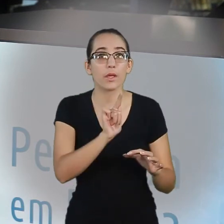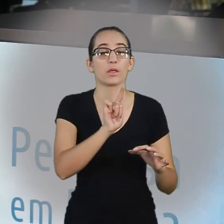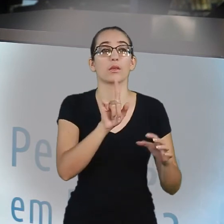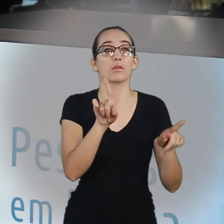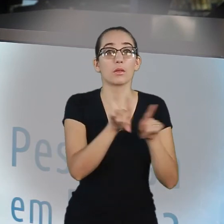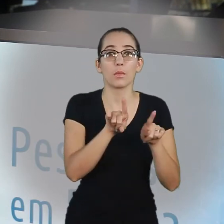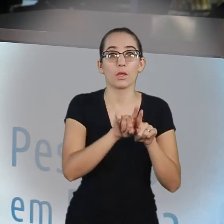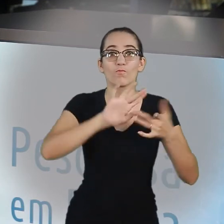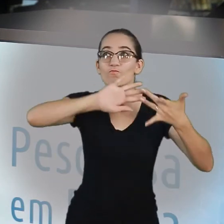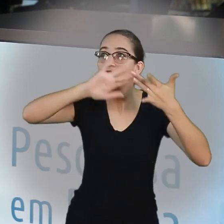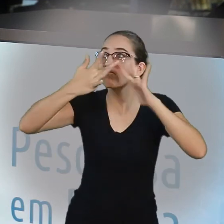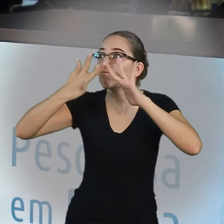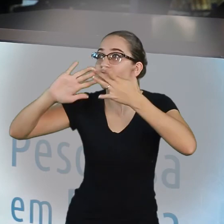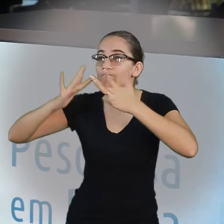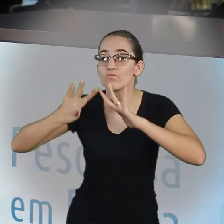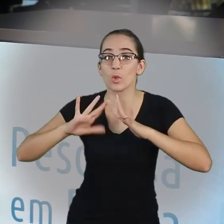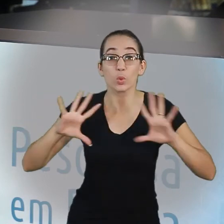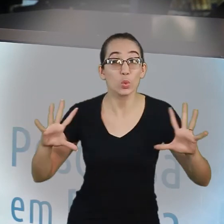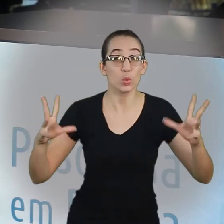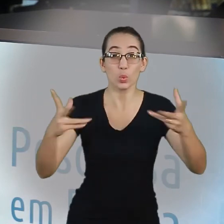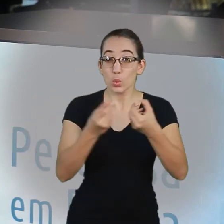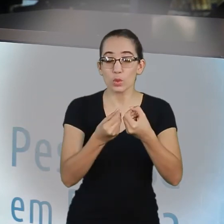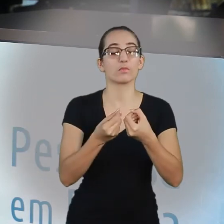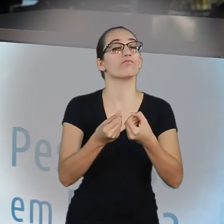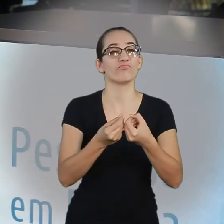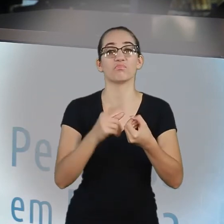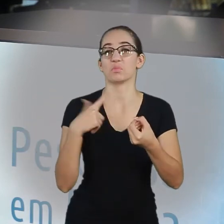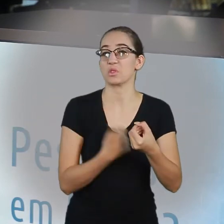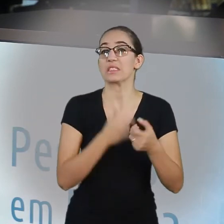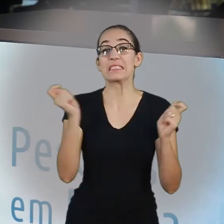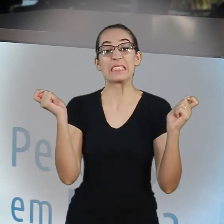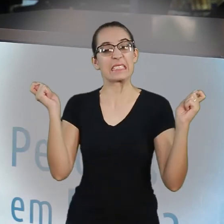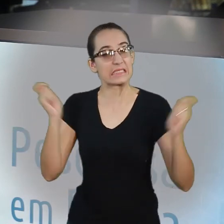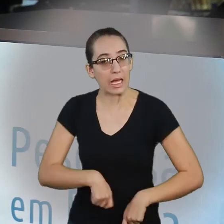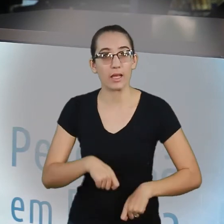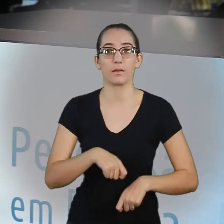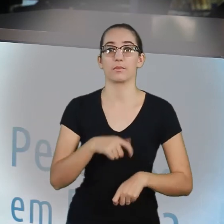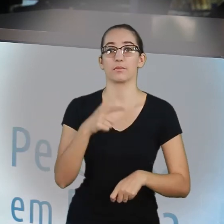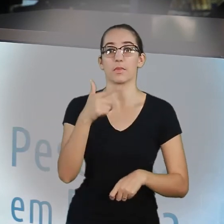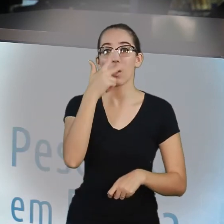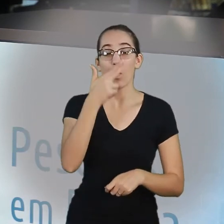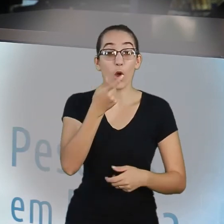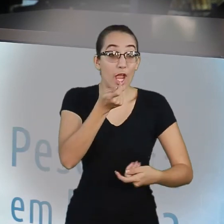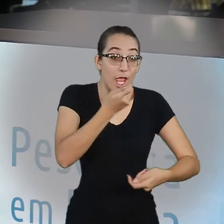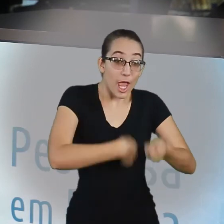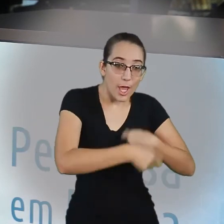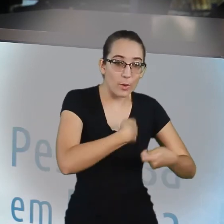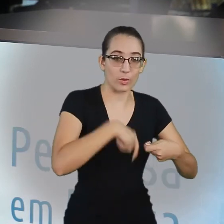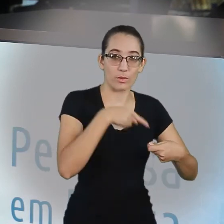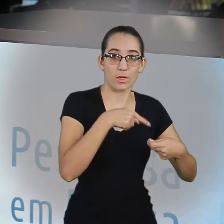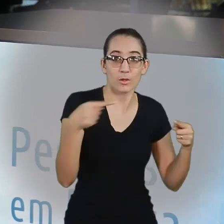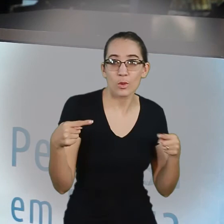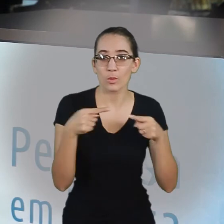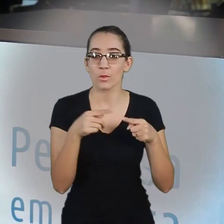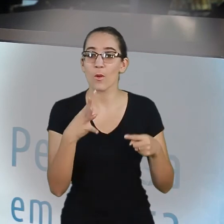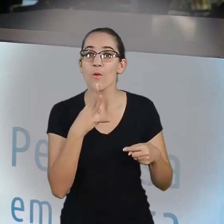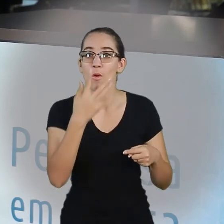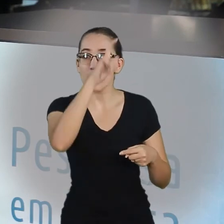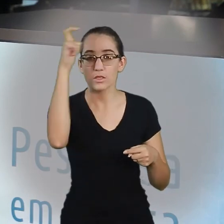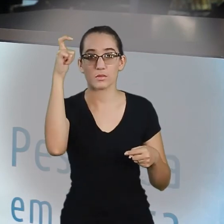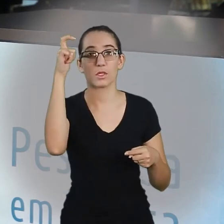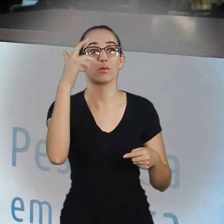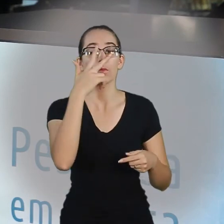no Rio Grande do Sul, nós temos um potencial para nos tornarmos referência na economia do conhecimento. E em termos de